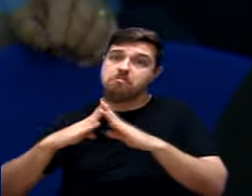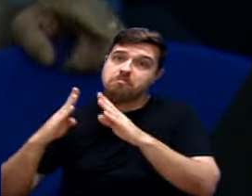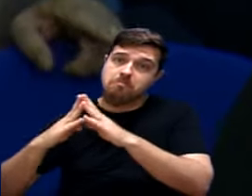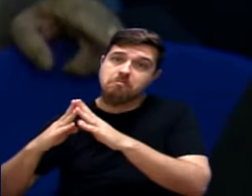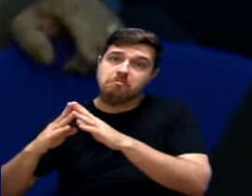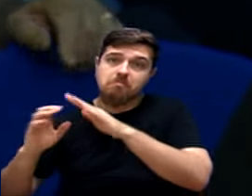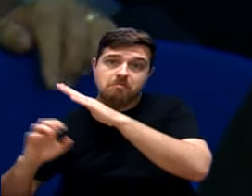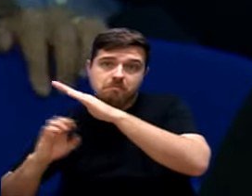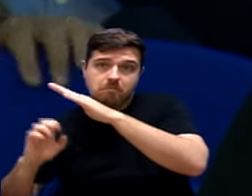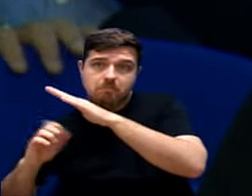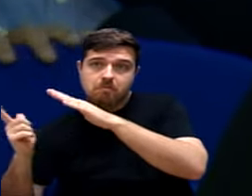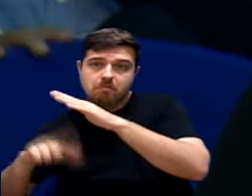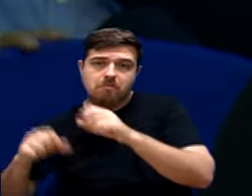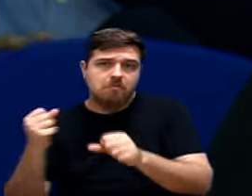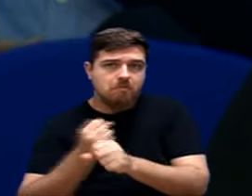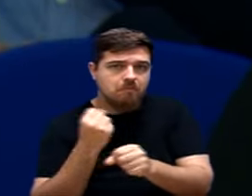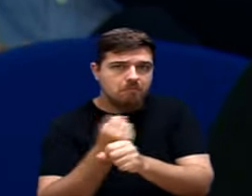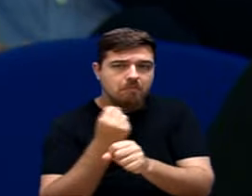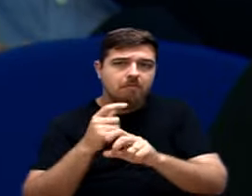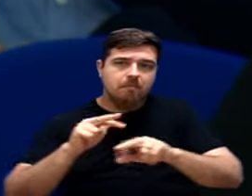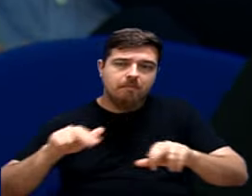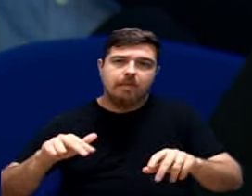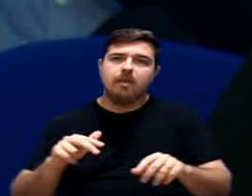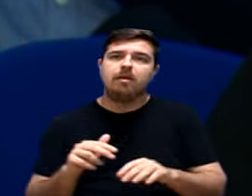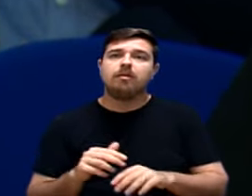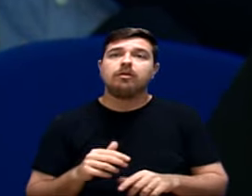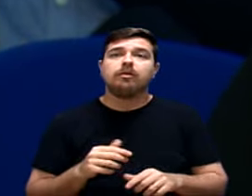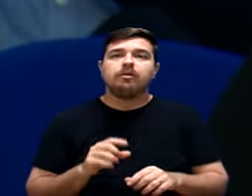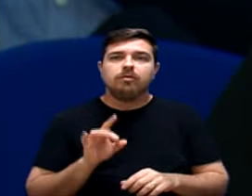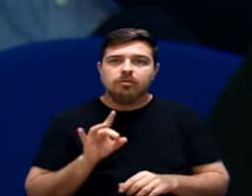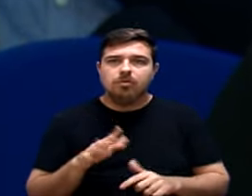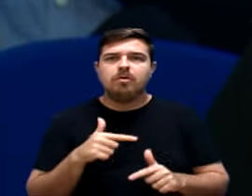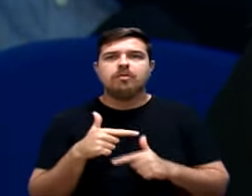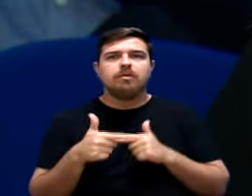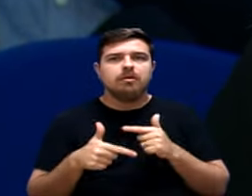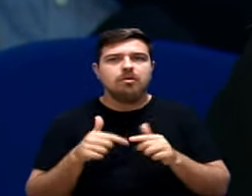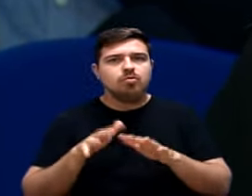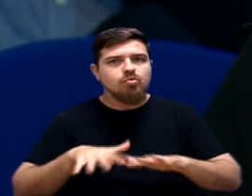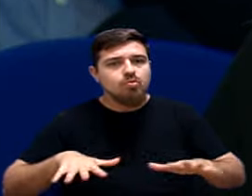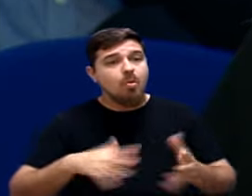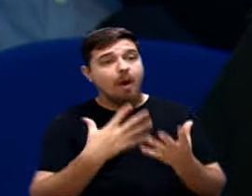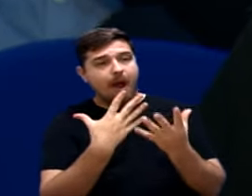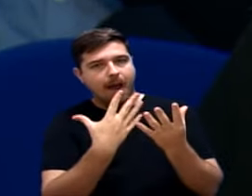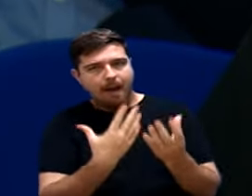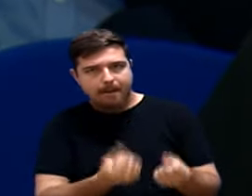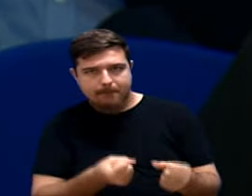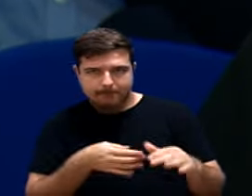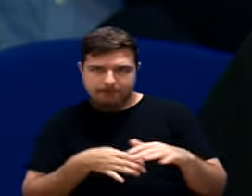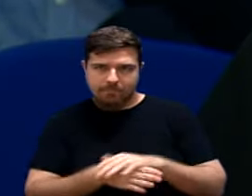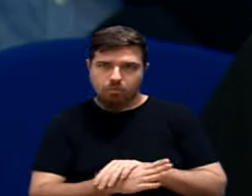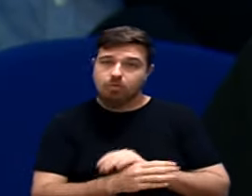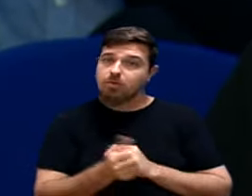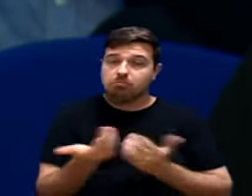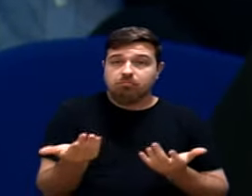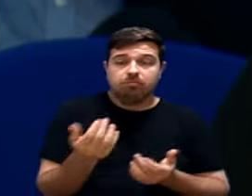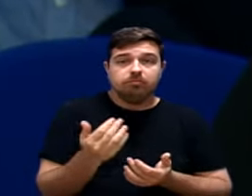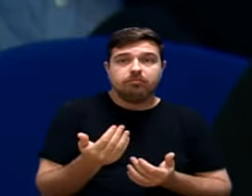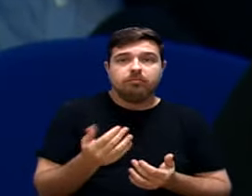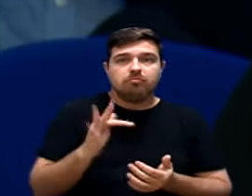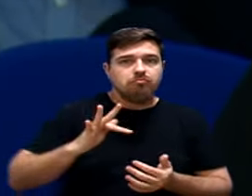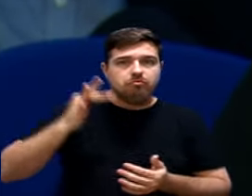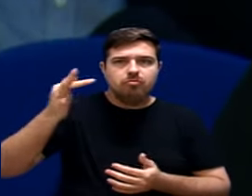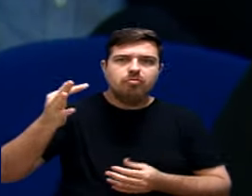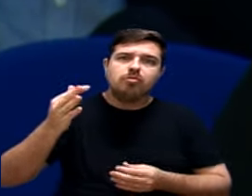corretoras construtoras elas só trabalham em cima daquilo que é aprovado então a especulação imobiliária ela sempre